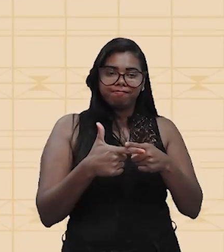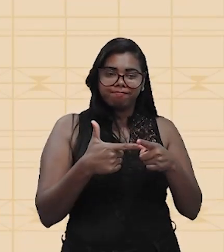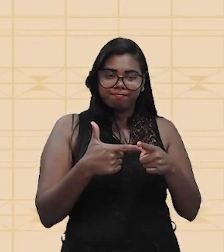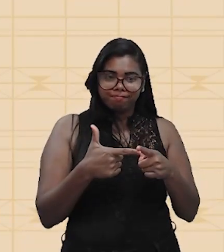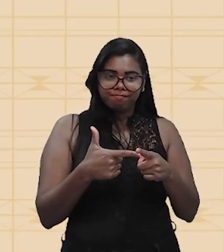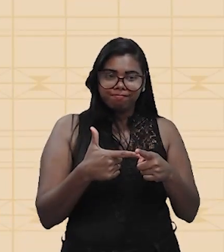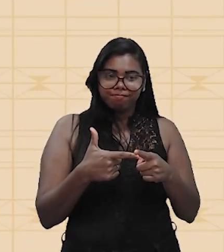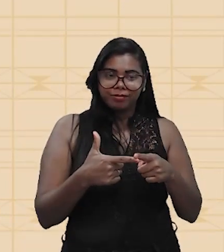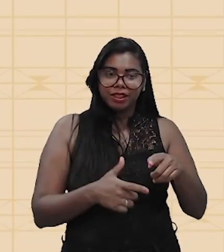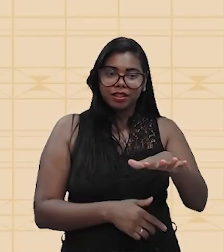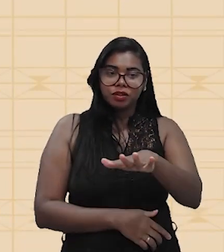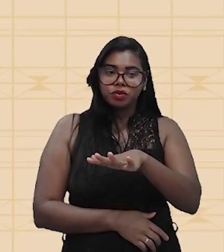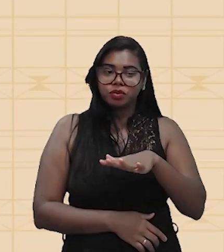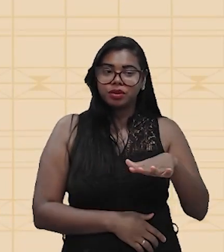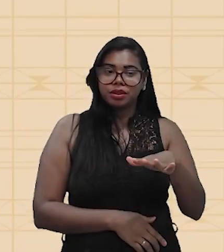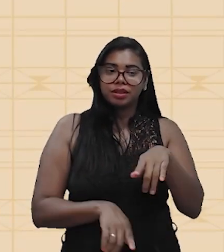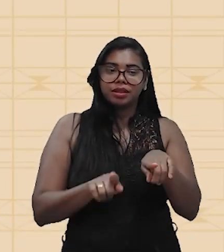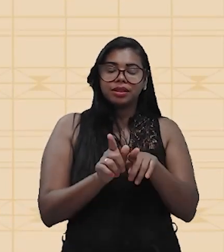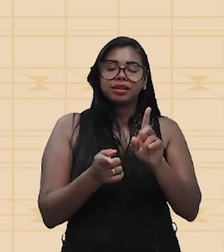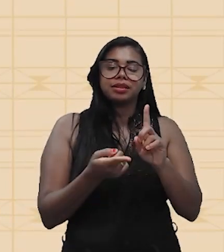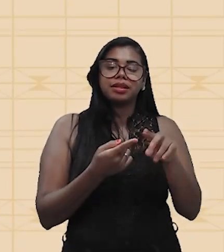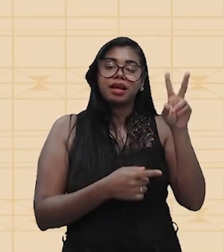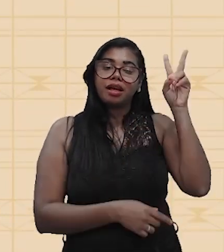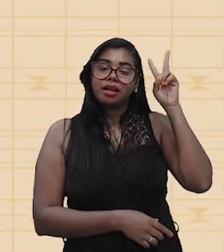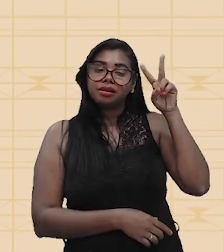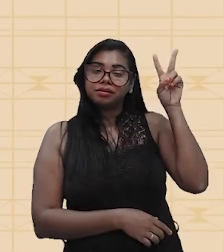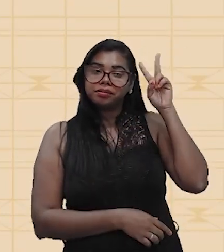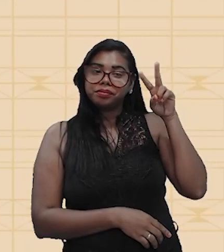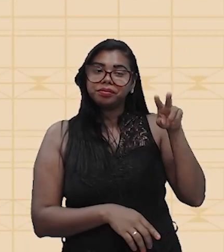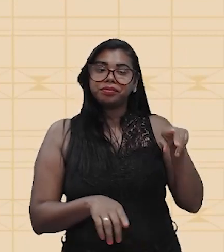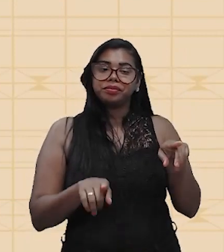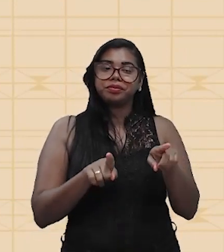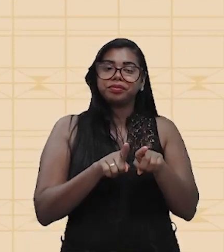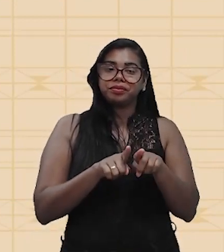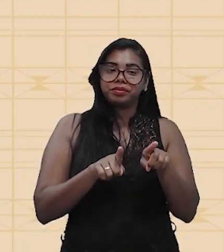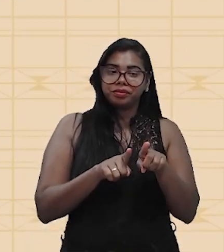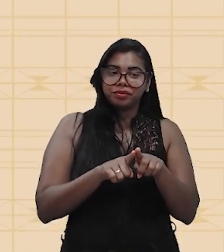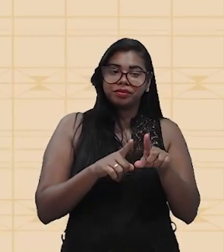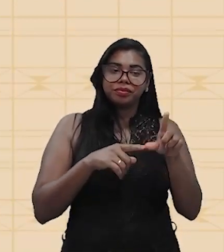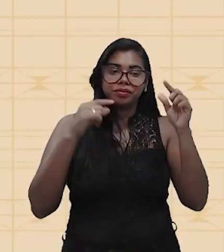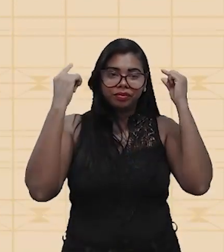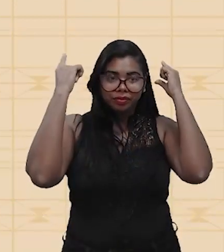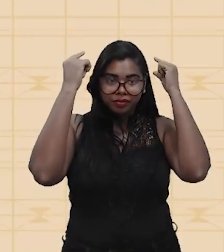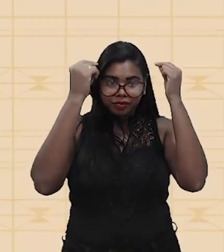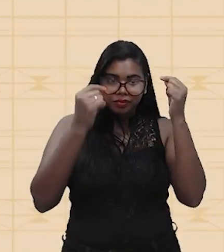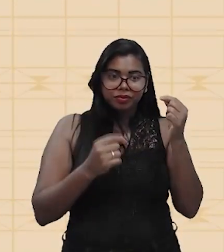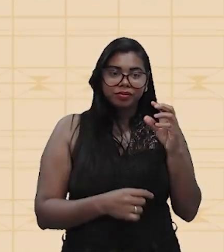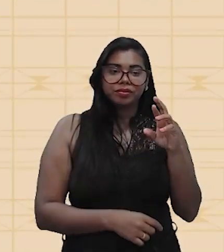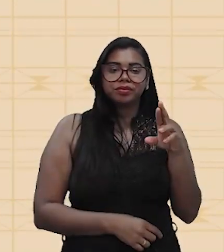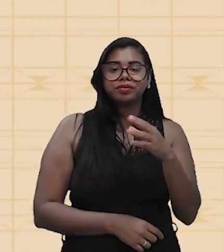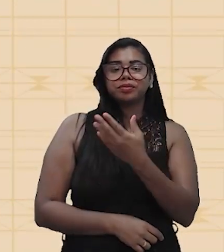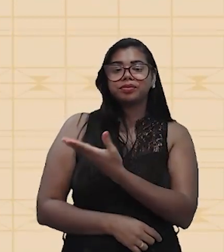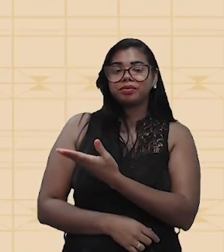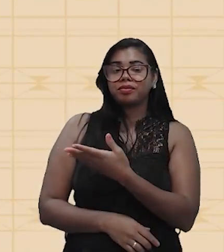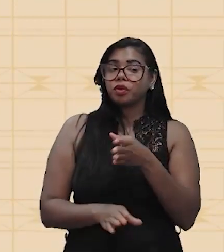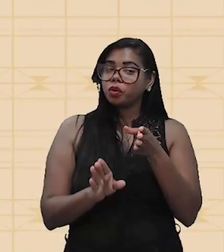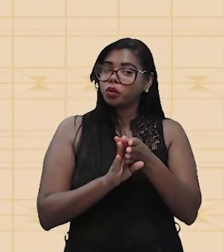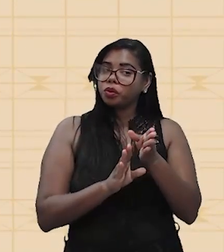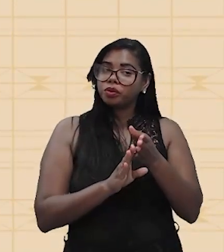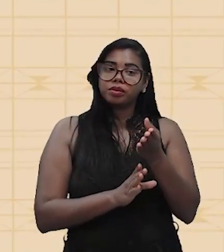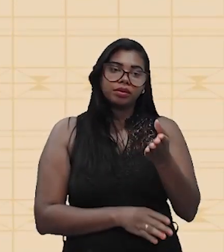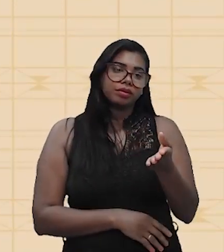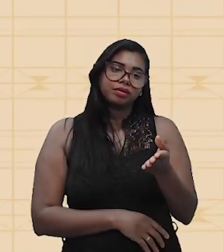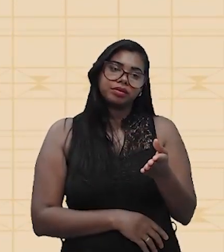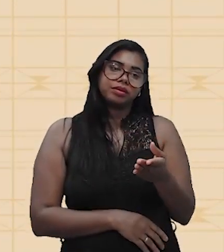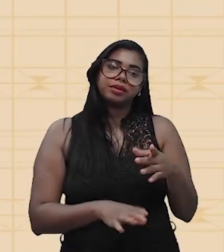área. E aí, lembrando que essa resistividade, ela é uma letra grega chamada Rho. Eu não te aconselho a falar essa equação